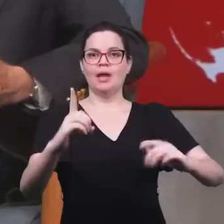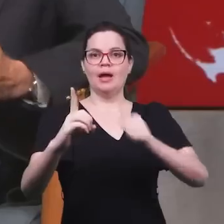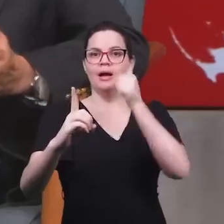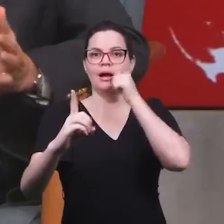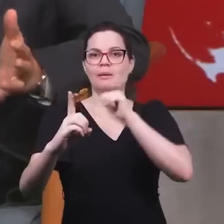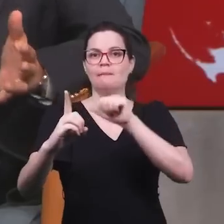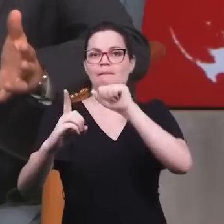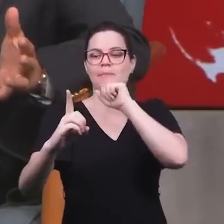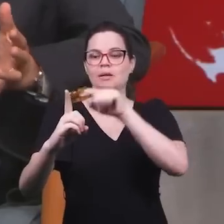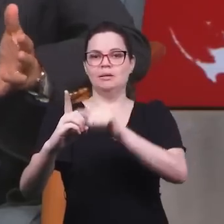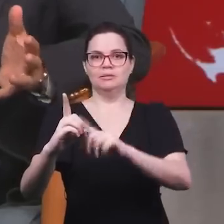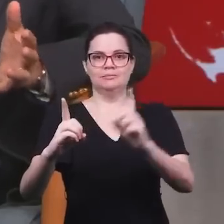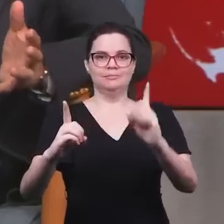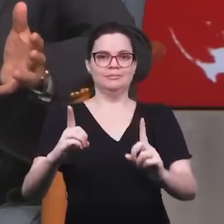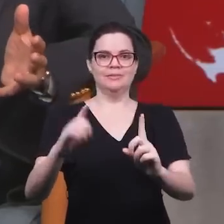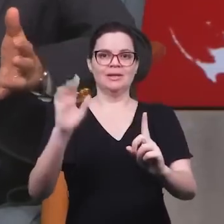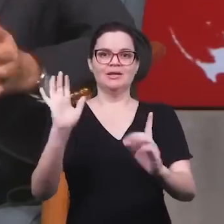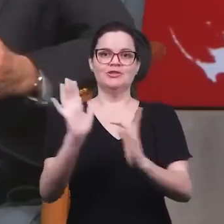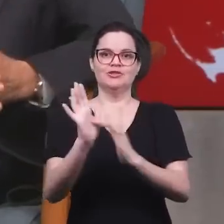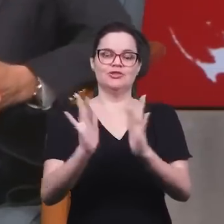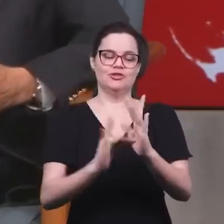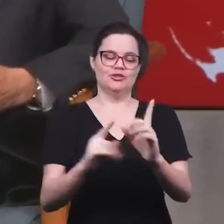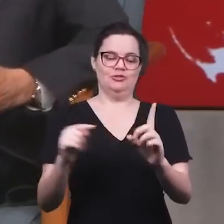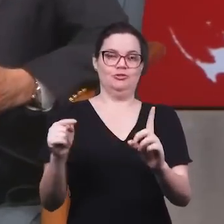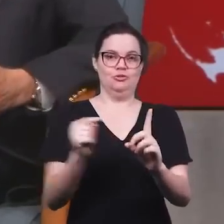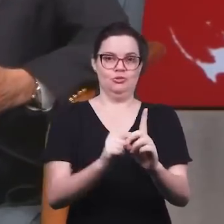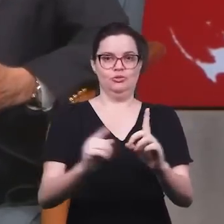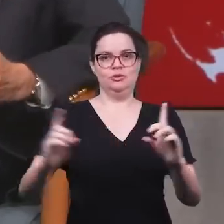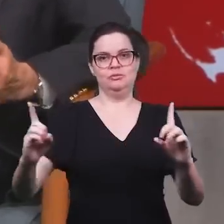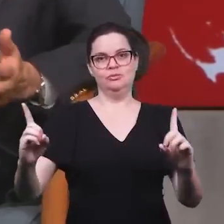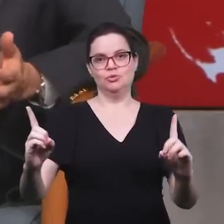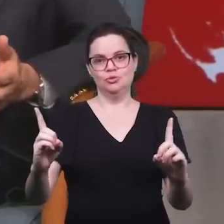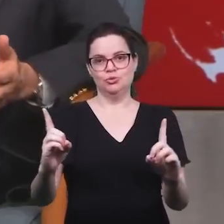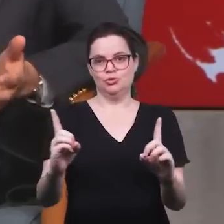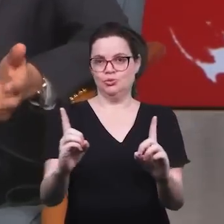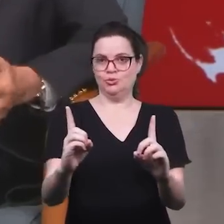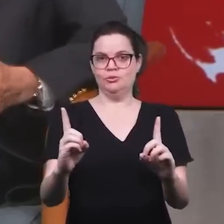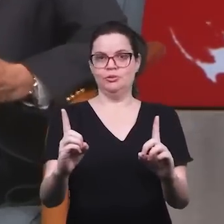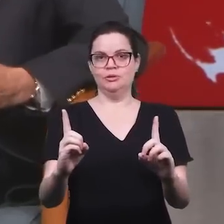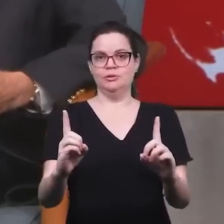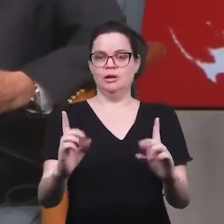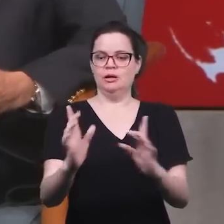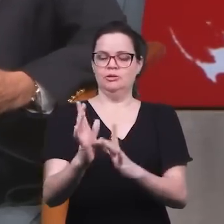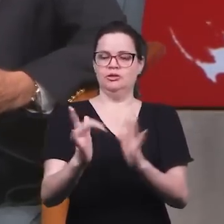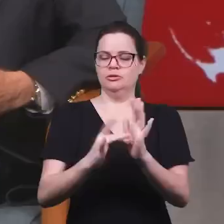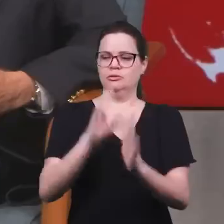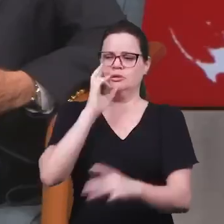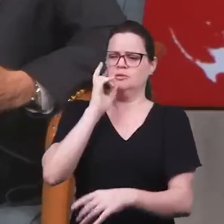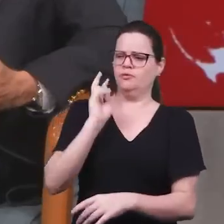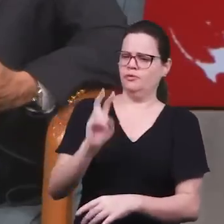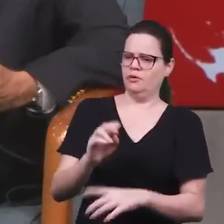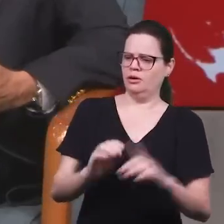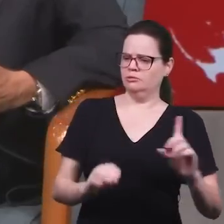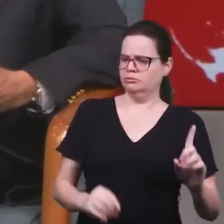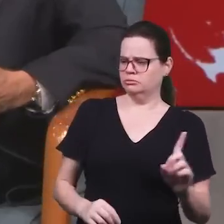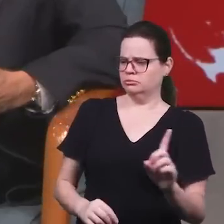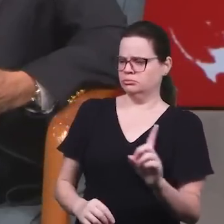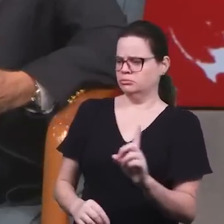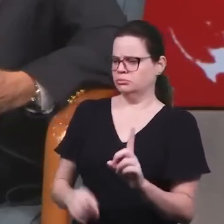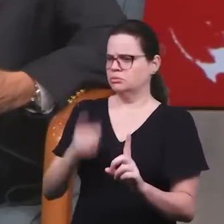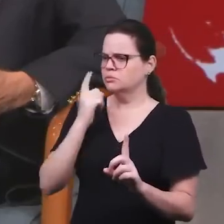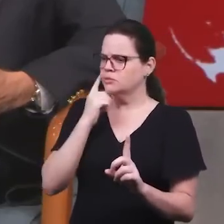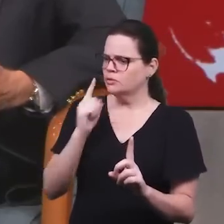com ele, se depara com aquele fato e Jesus então se aproxima daquele